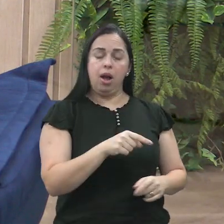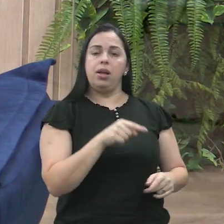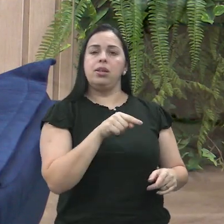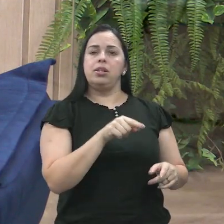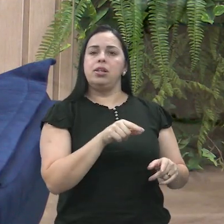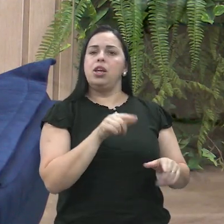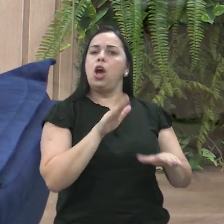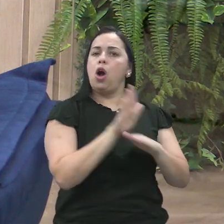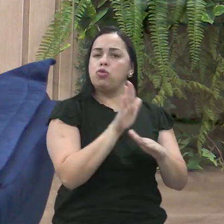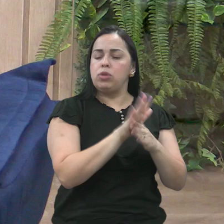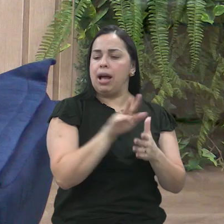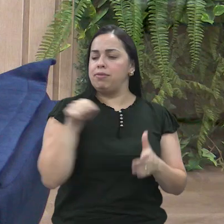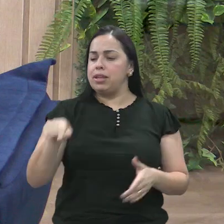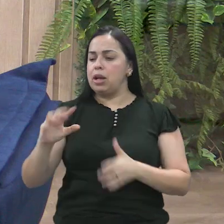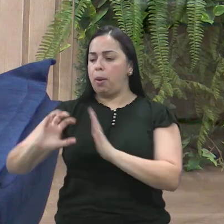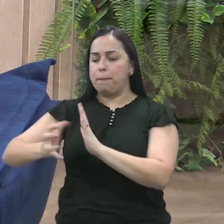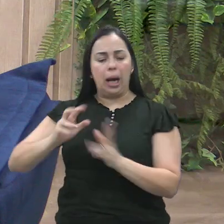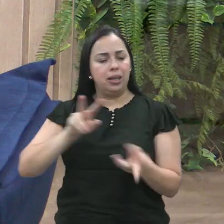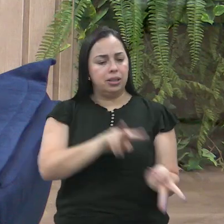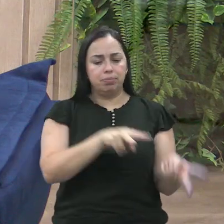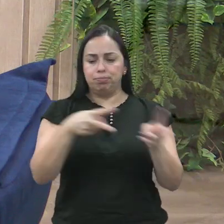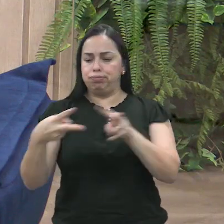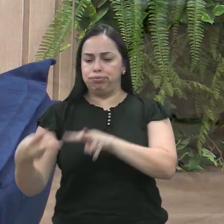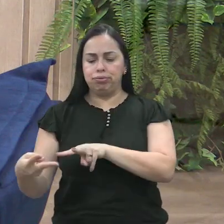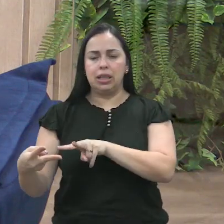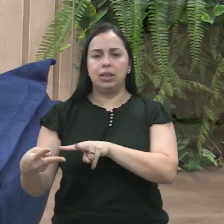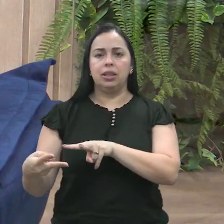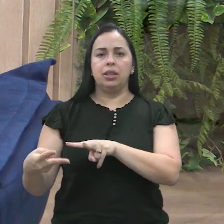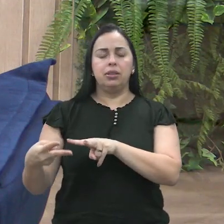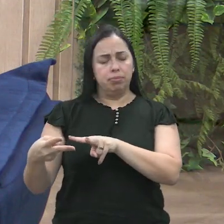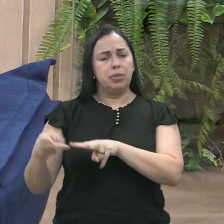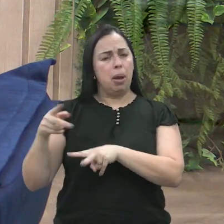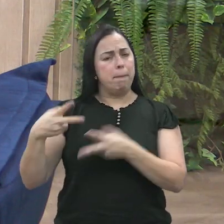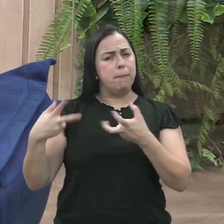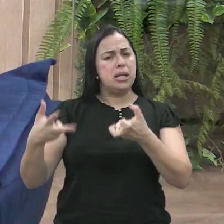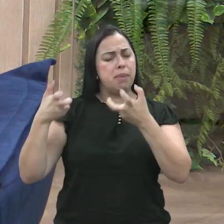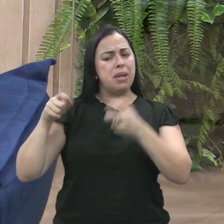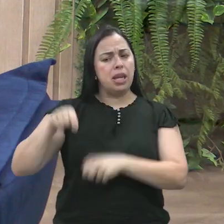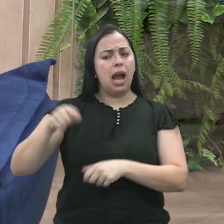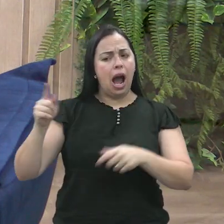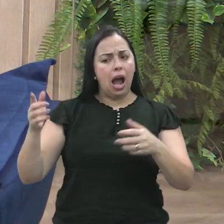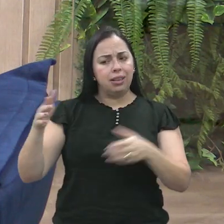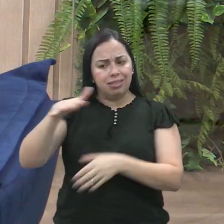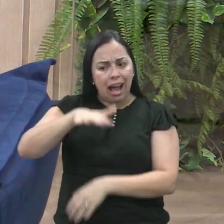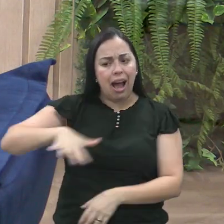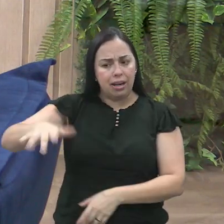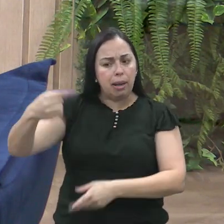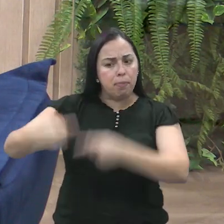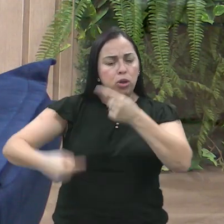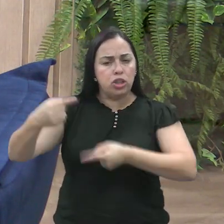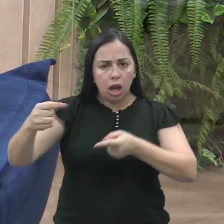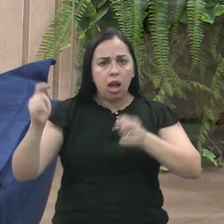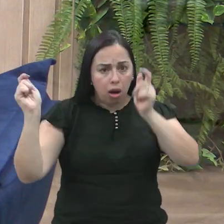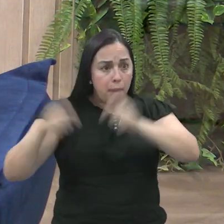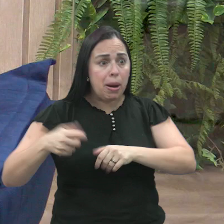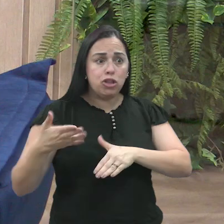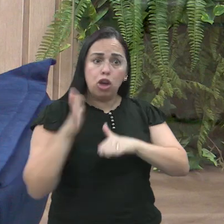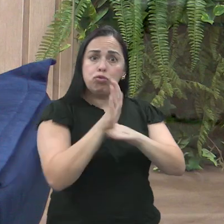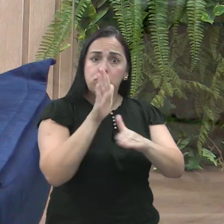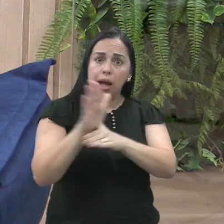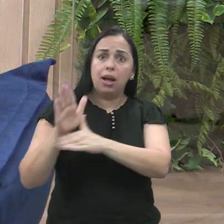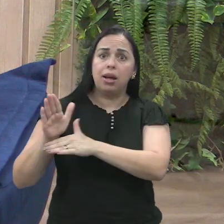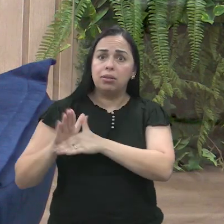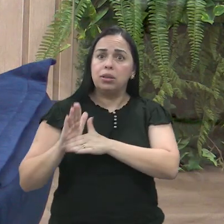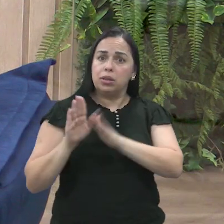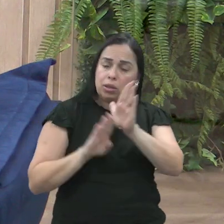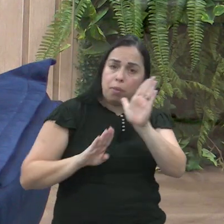desafio. A transferência de um contexto para o outro não foi difícil. Eu encontrei esse vínculo e percebi que fazer